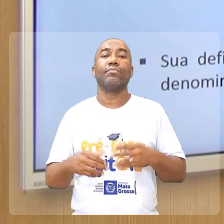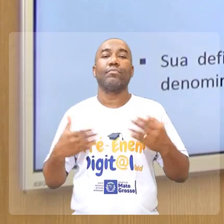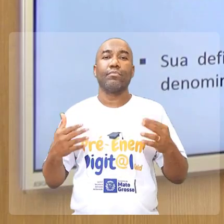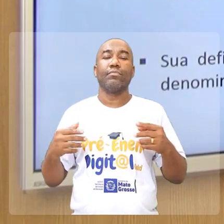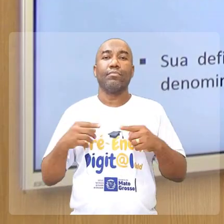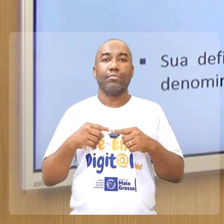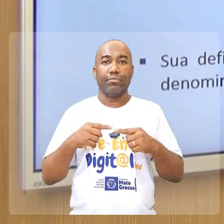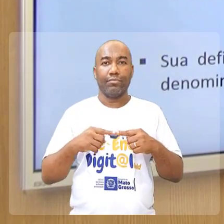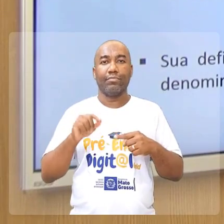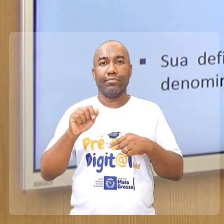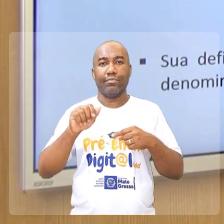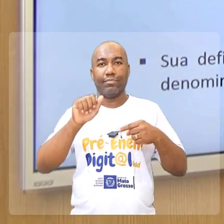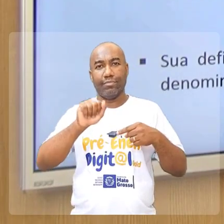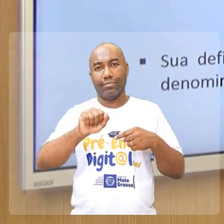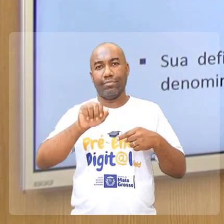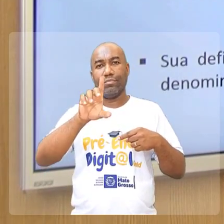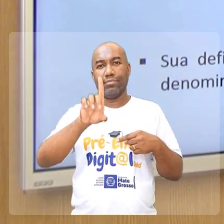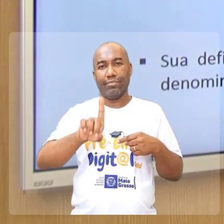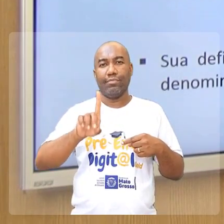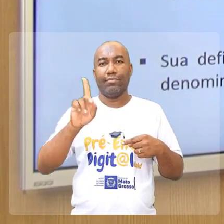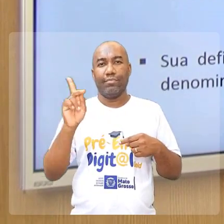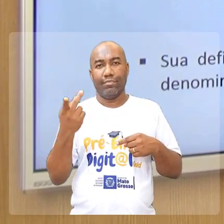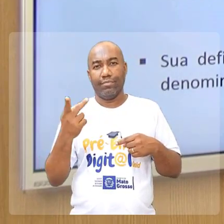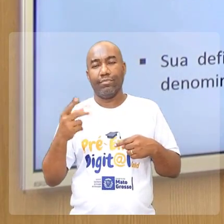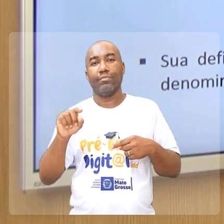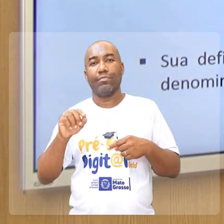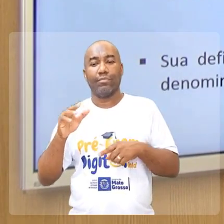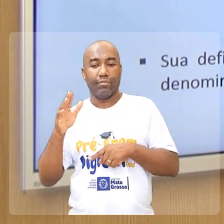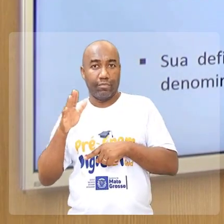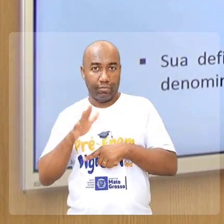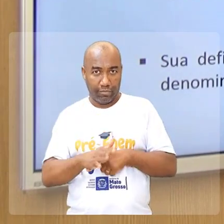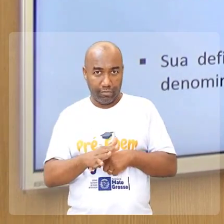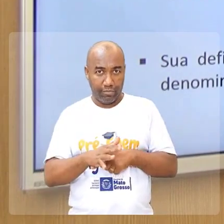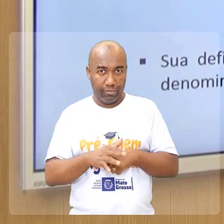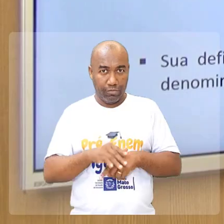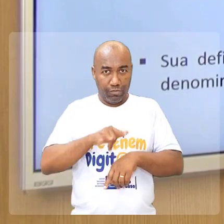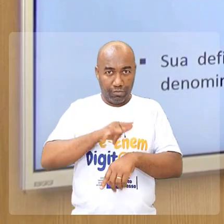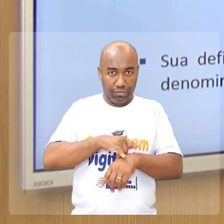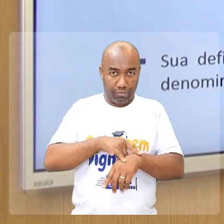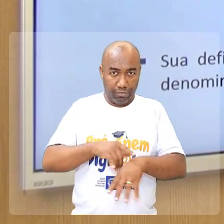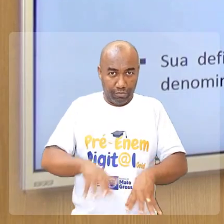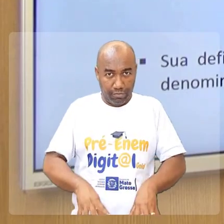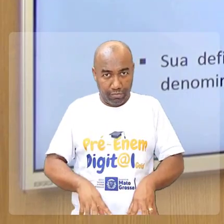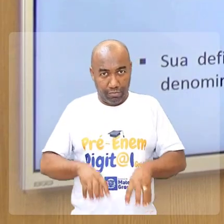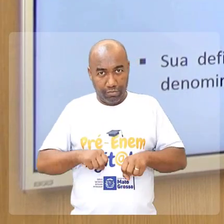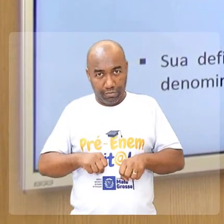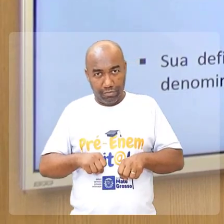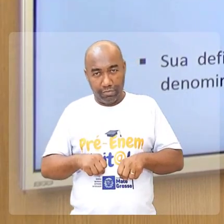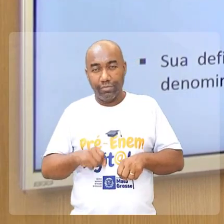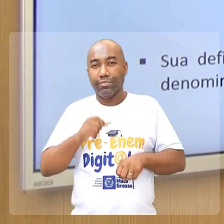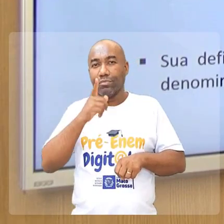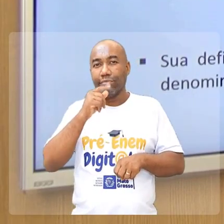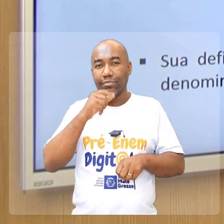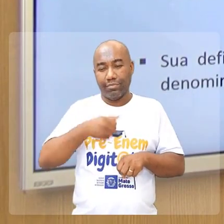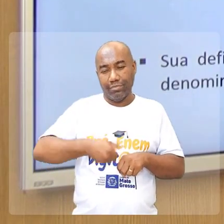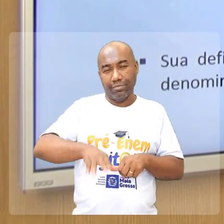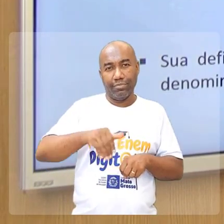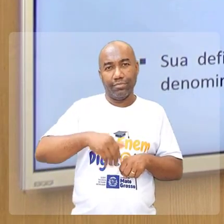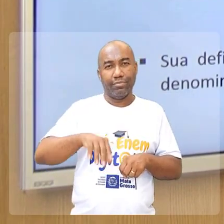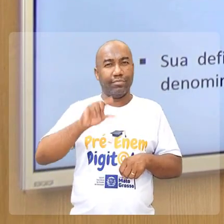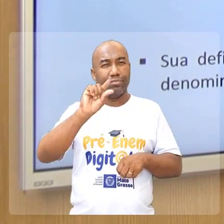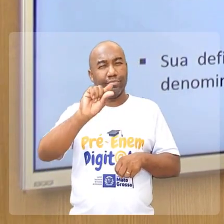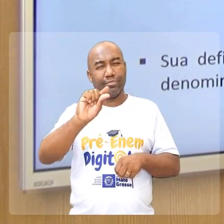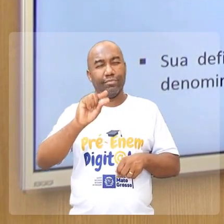o ADH é um hormônio que impede a perda excessiva de água pela